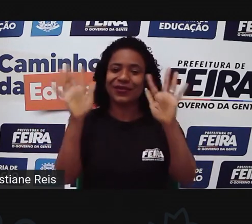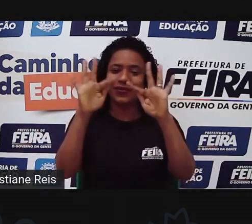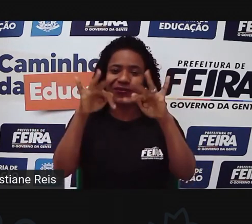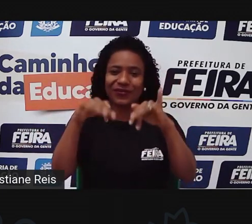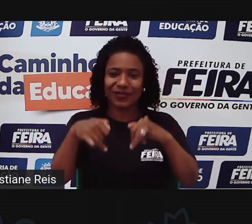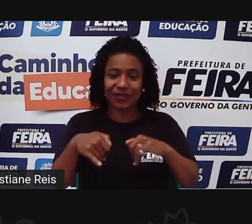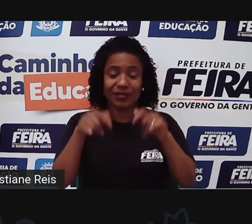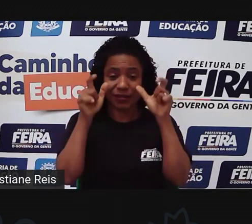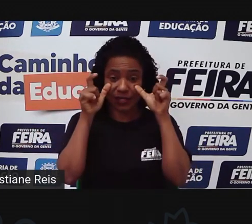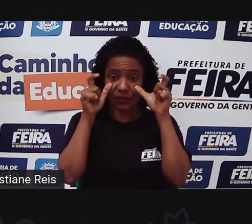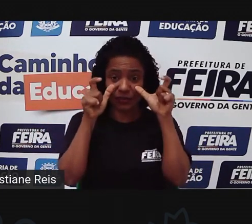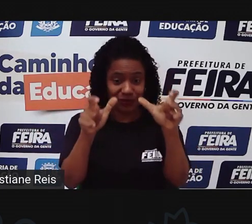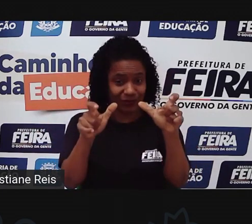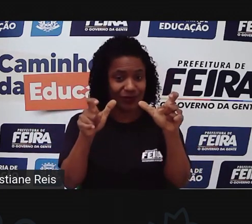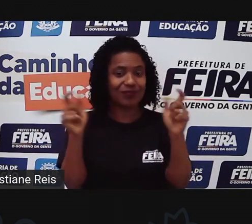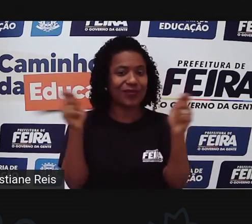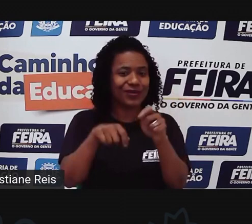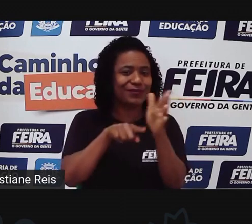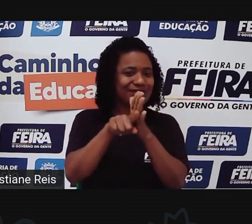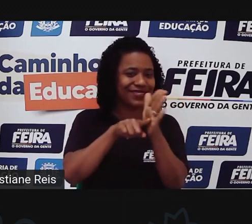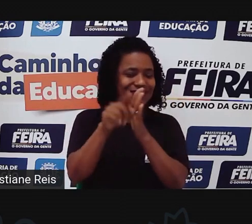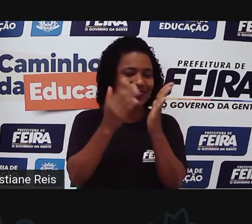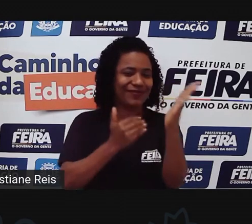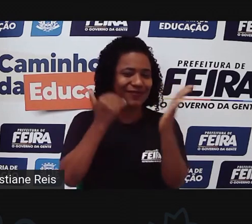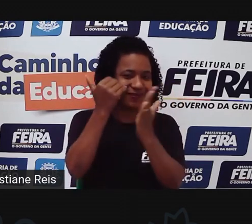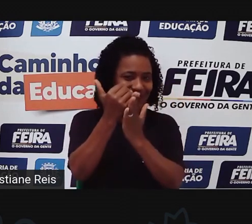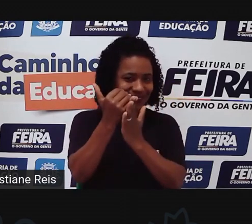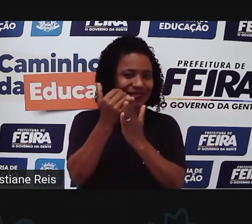bem interessante, vale a pena você pesquisar mais sobre